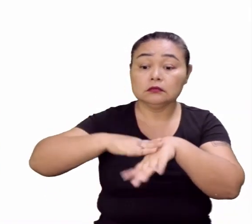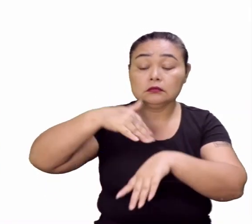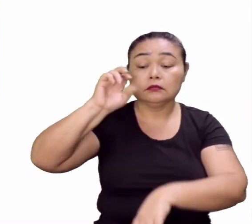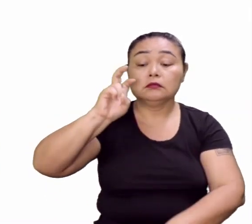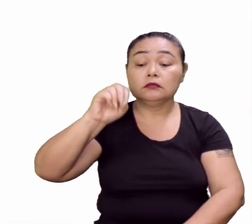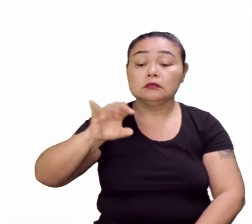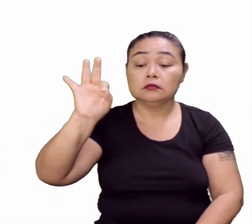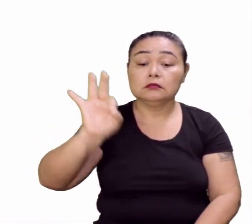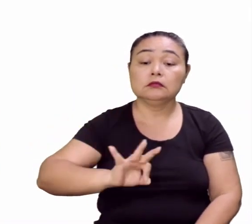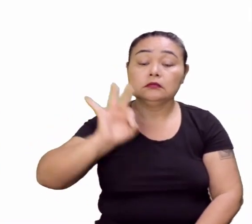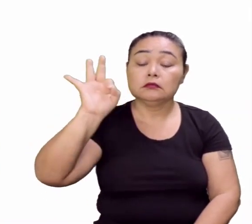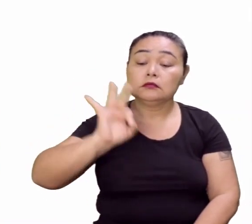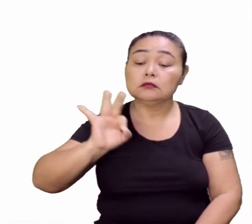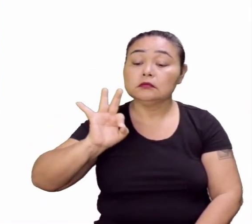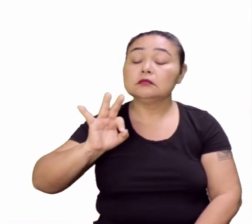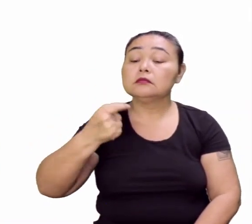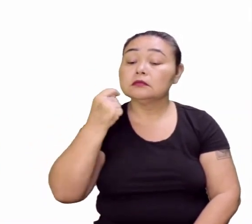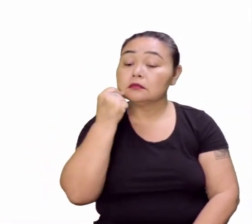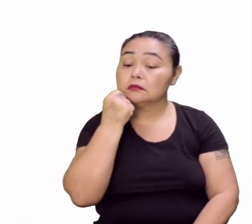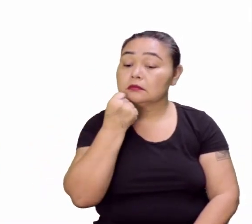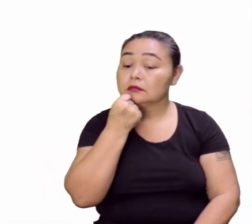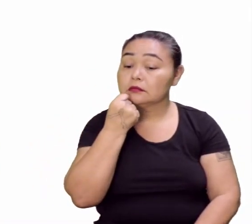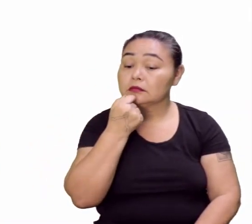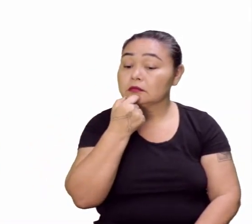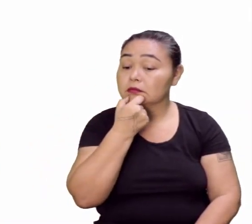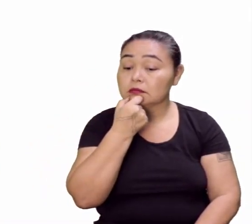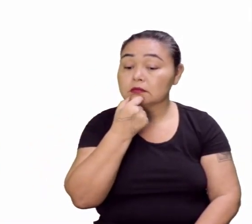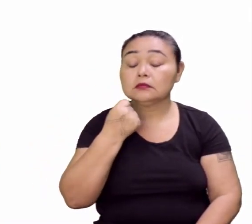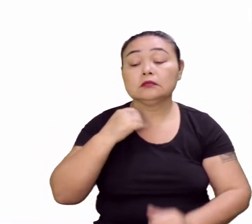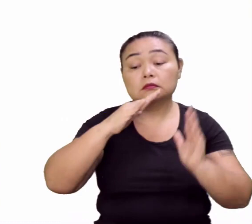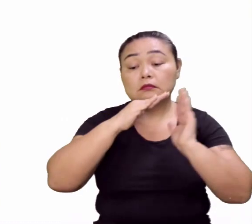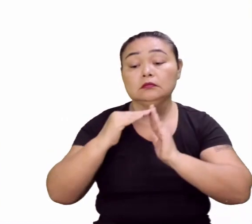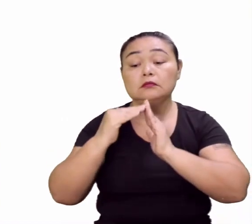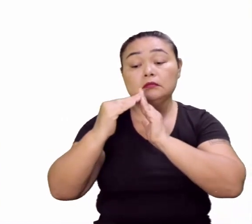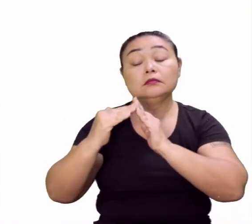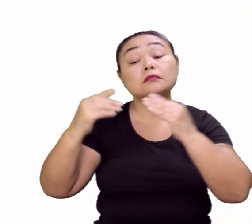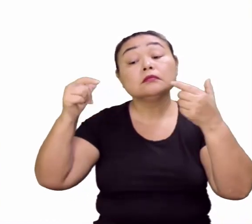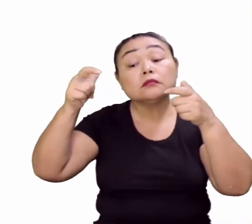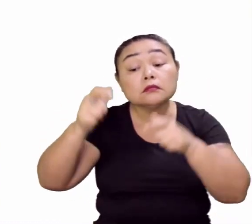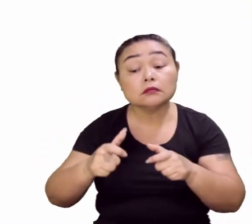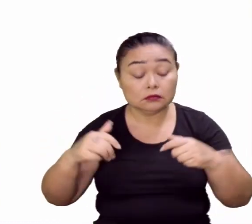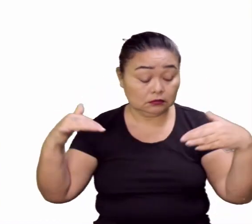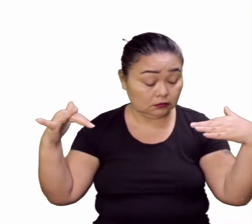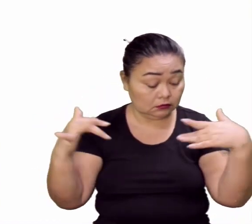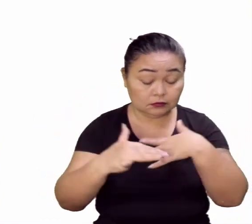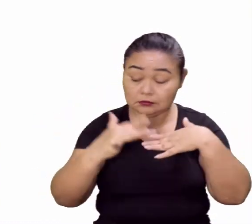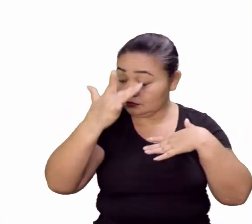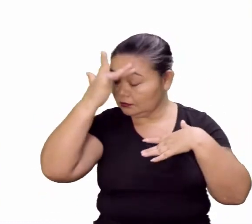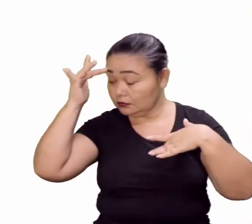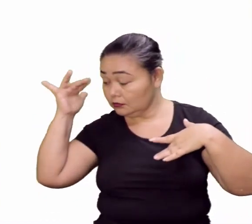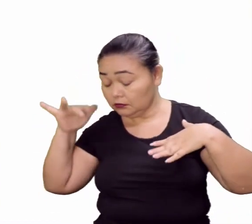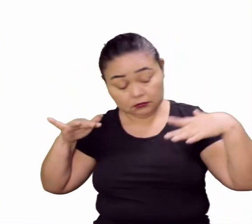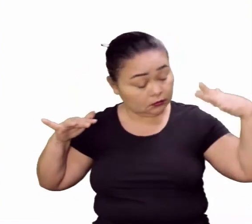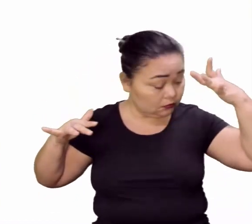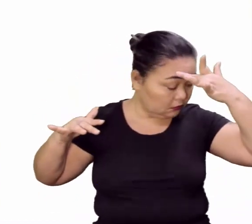da população da Inglaterra já estava morando onde? Na cidade. Foi o primeiro país a se urbanizar. Por que o primeiro